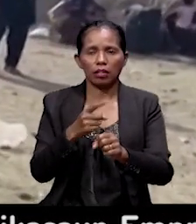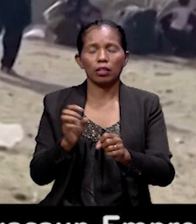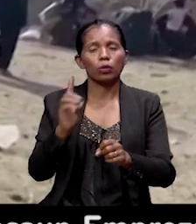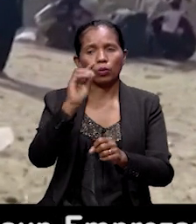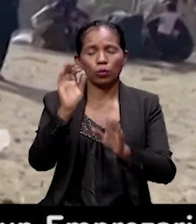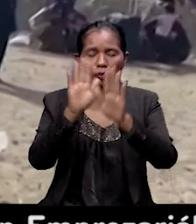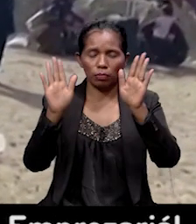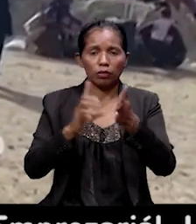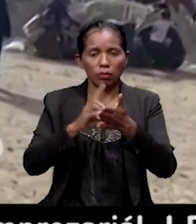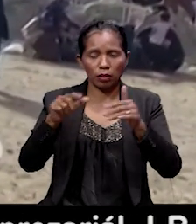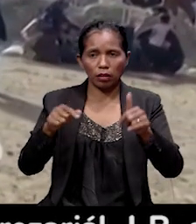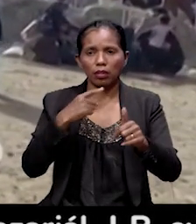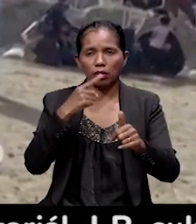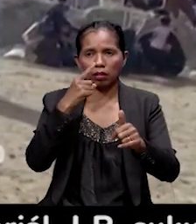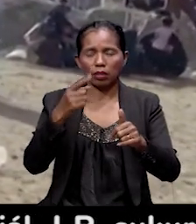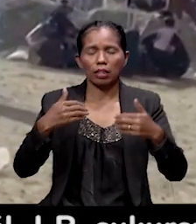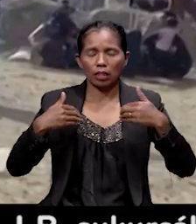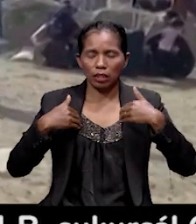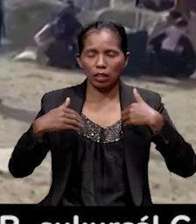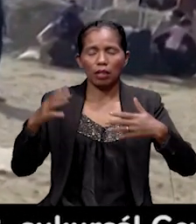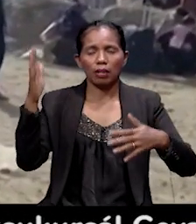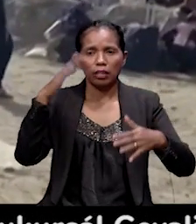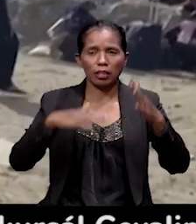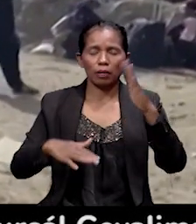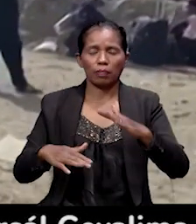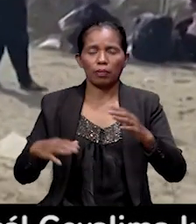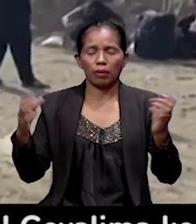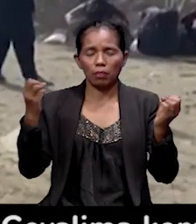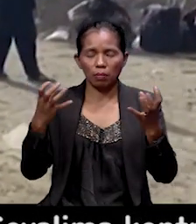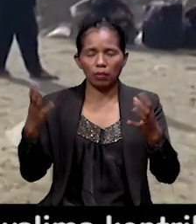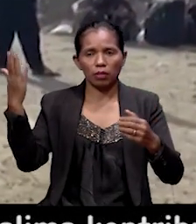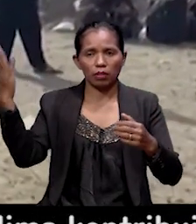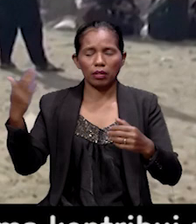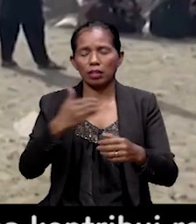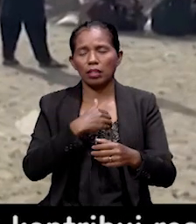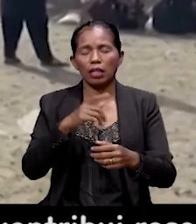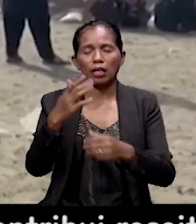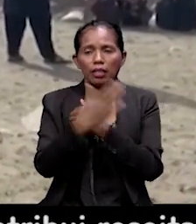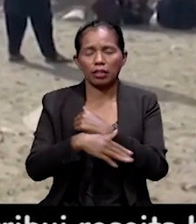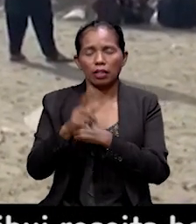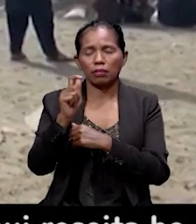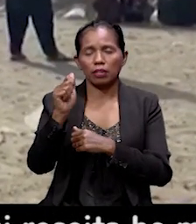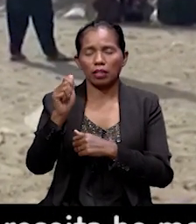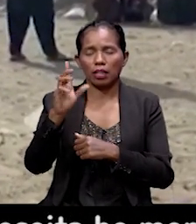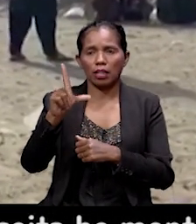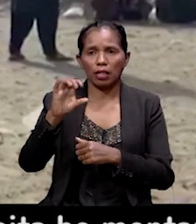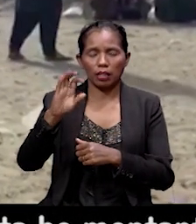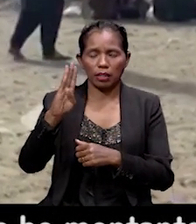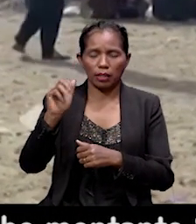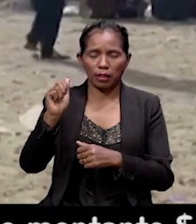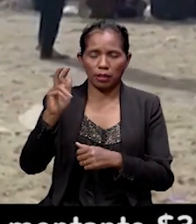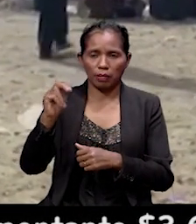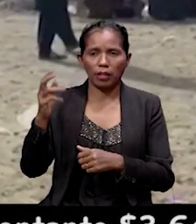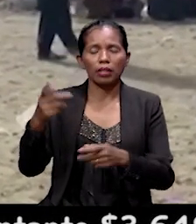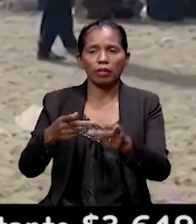ne anunsi katak mosu atake bot i rezion unika nebe Taliban sedak domina no rezion Vale Panchir i nordeste Kabul